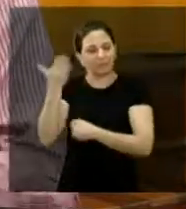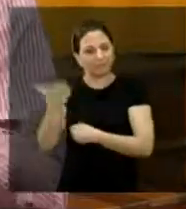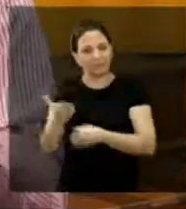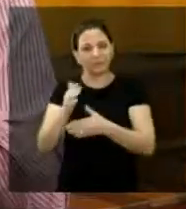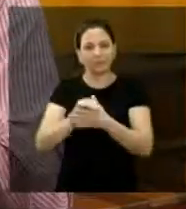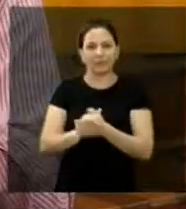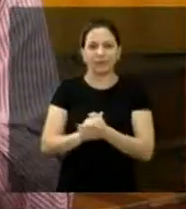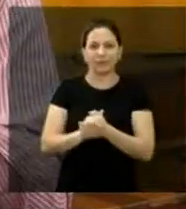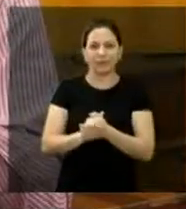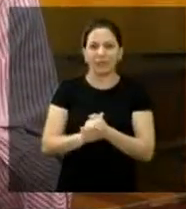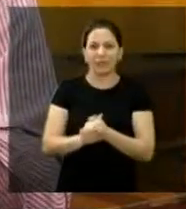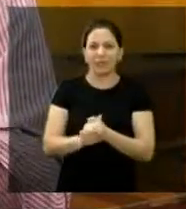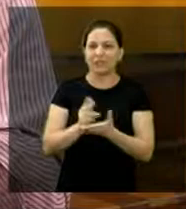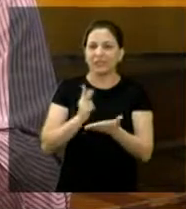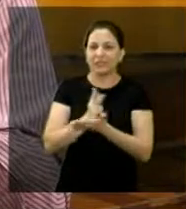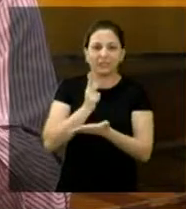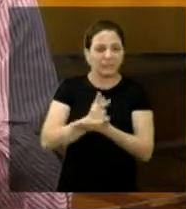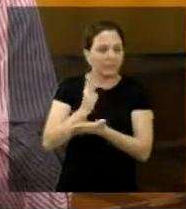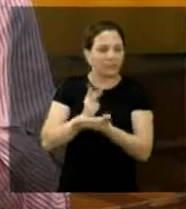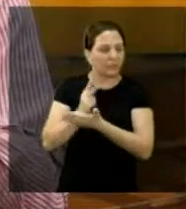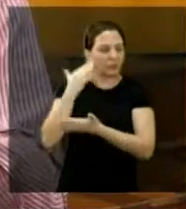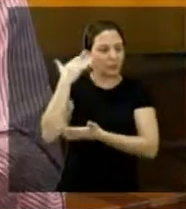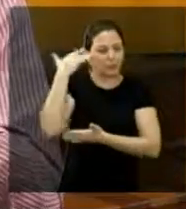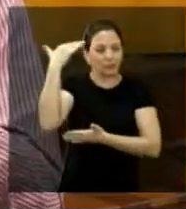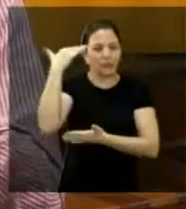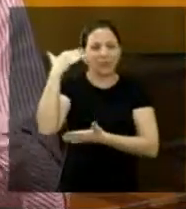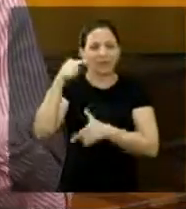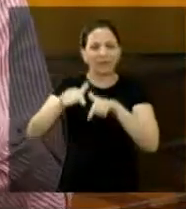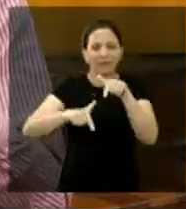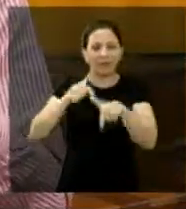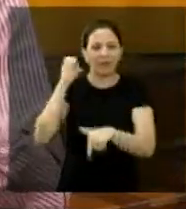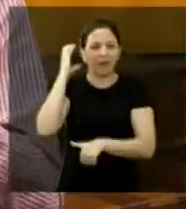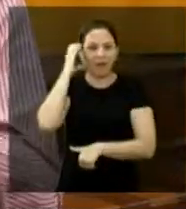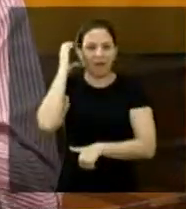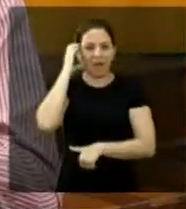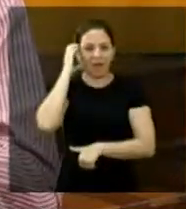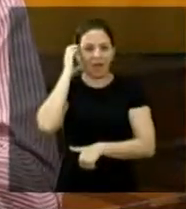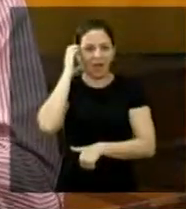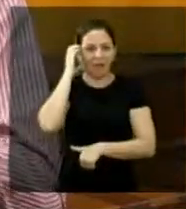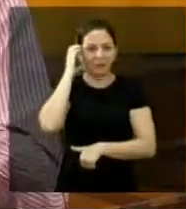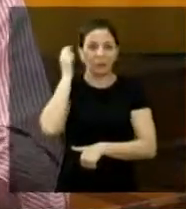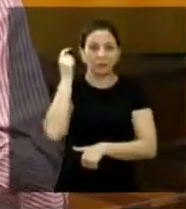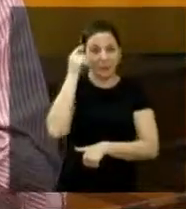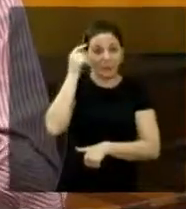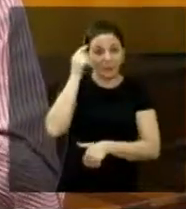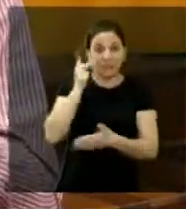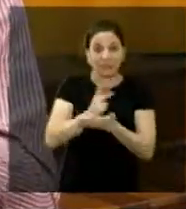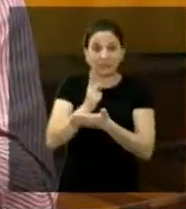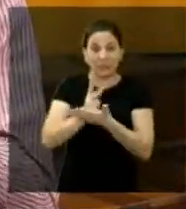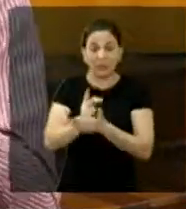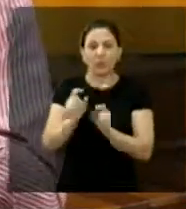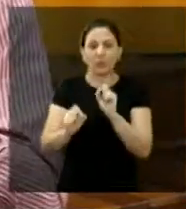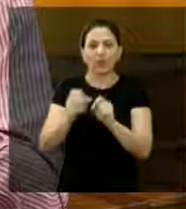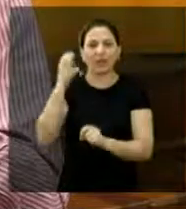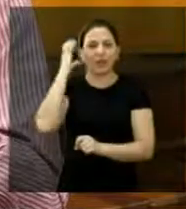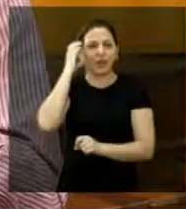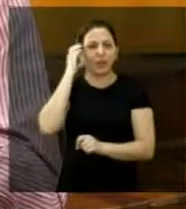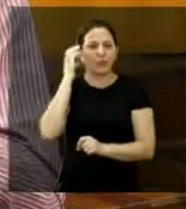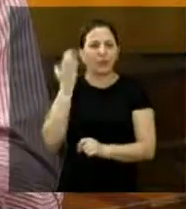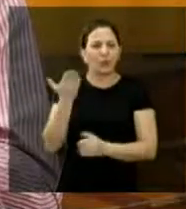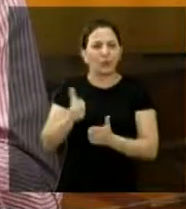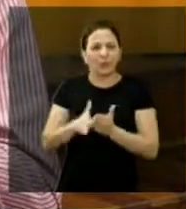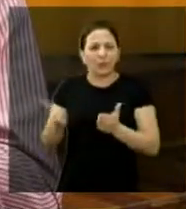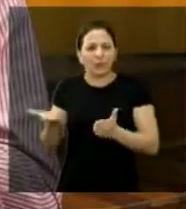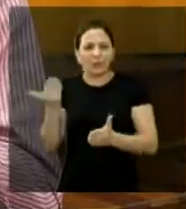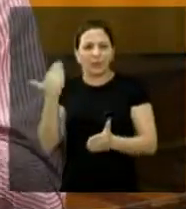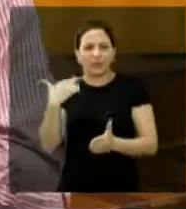Eu sempre sonhei em trabalhar em rádio, naquele meu tempo. Eu imaginava a rádio uma coisa fantástica, e o rádio era, na época era, porque a